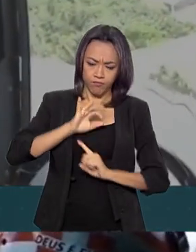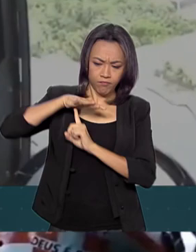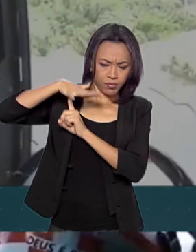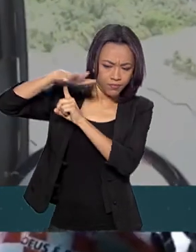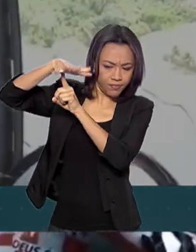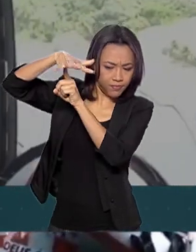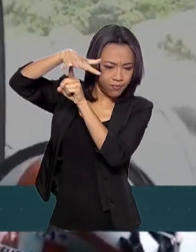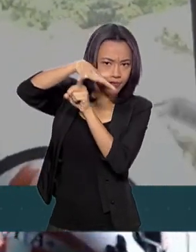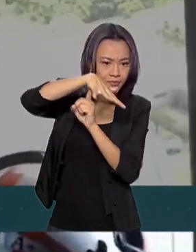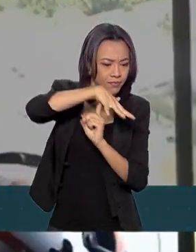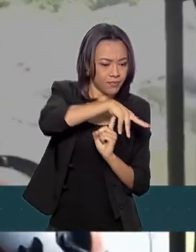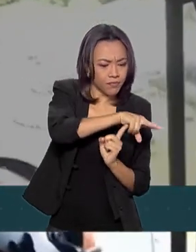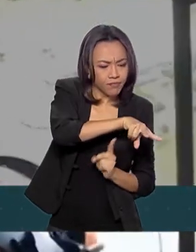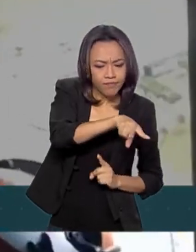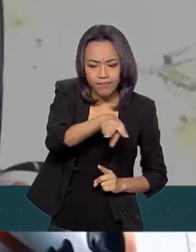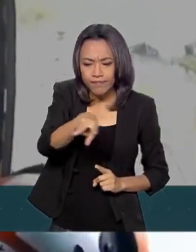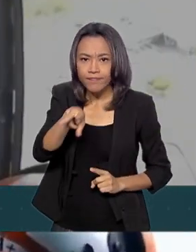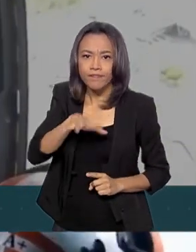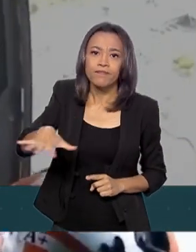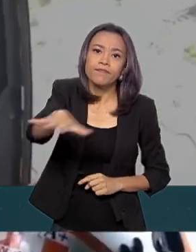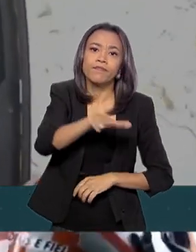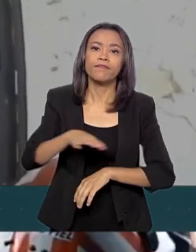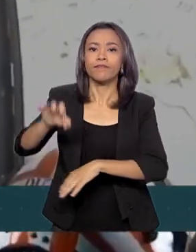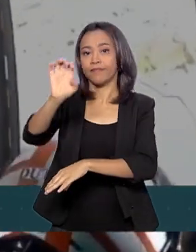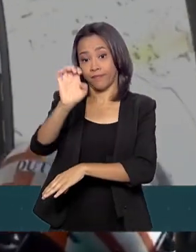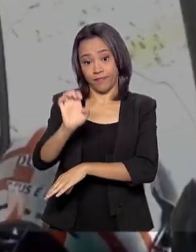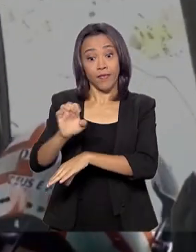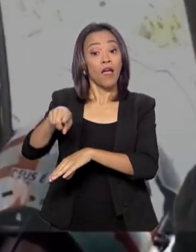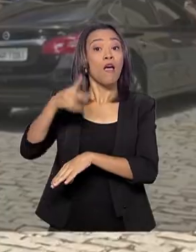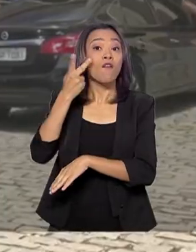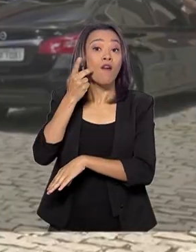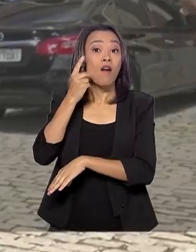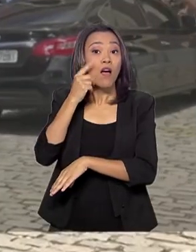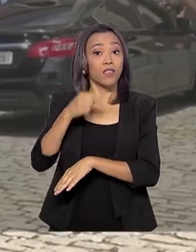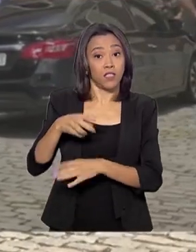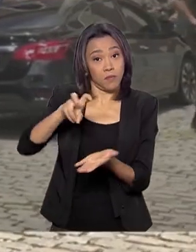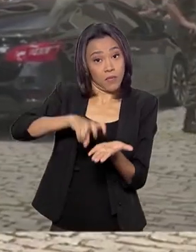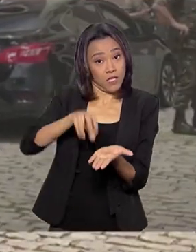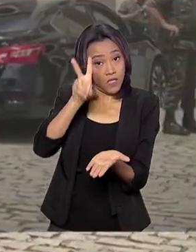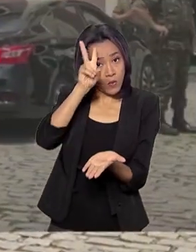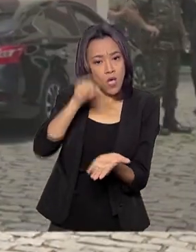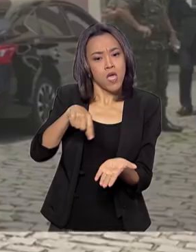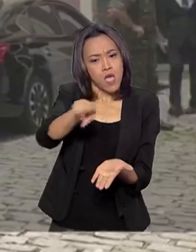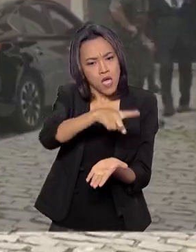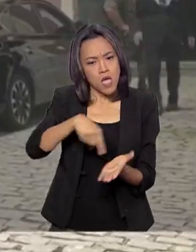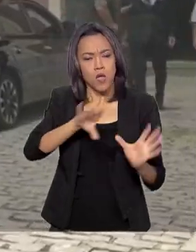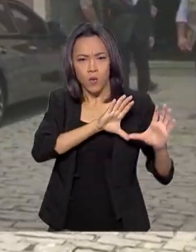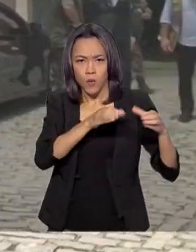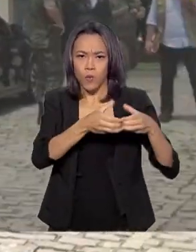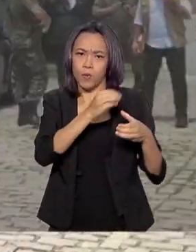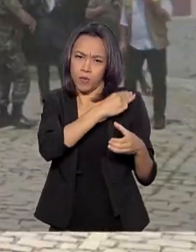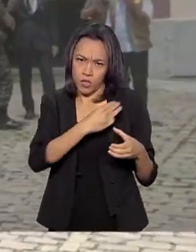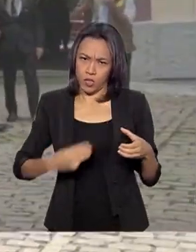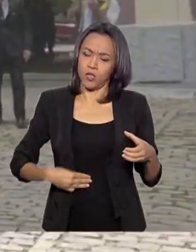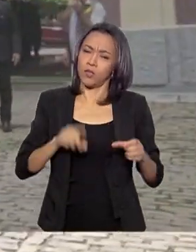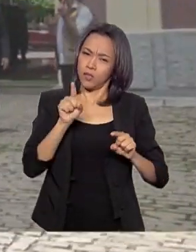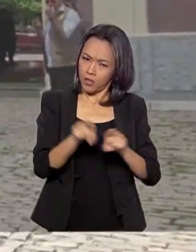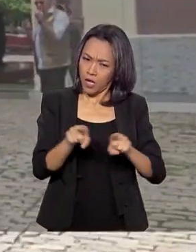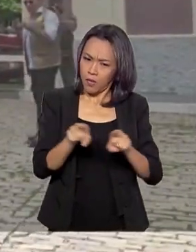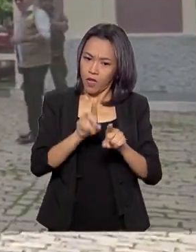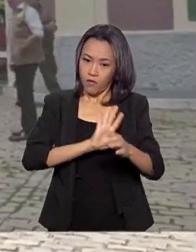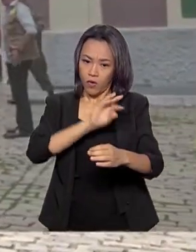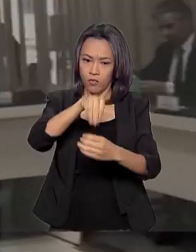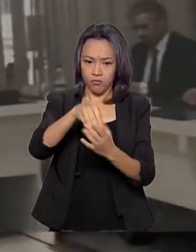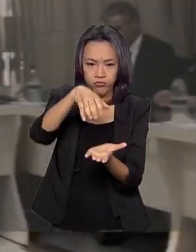região metropolitana de Fortaleza na manhã desta segunda-feira. Os ministros também estiveram no comando da 10ª